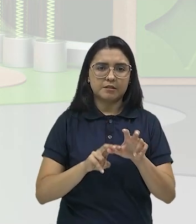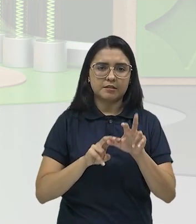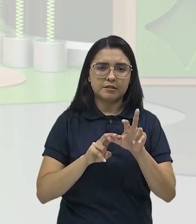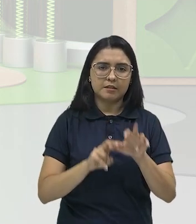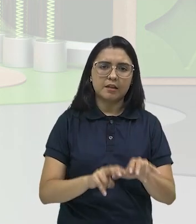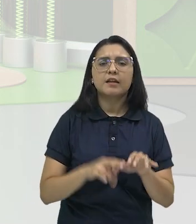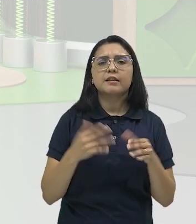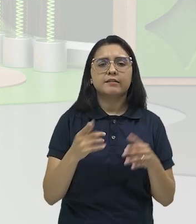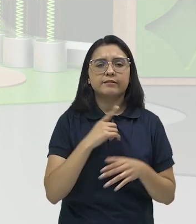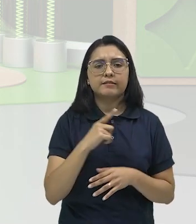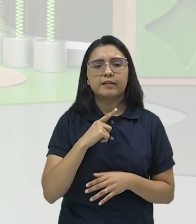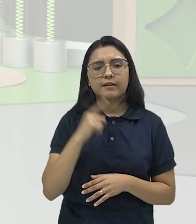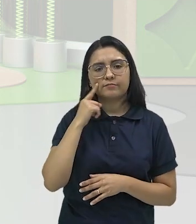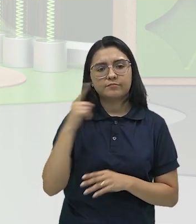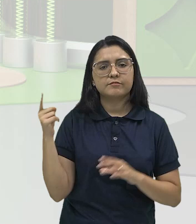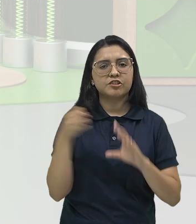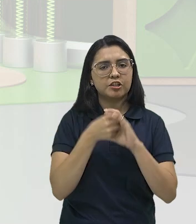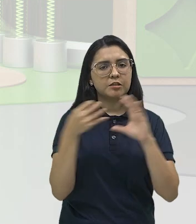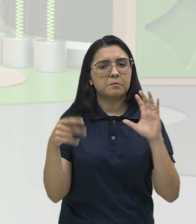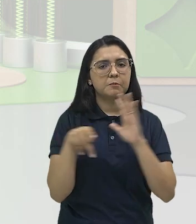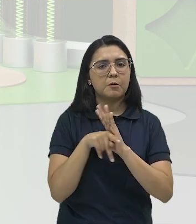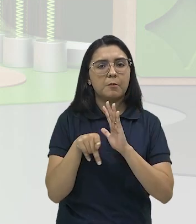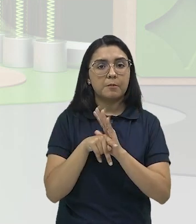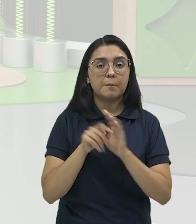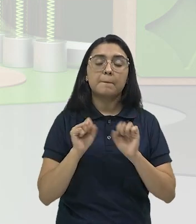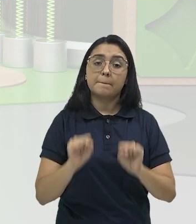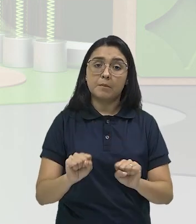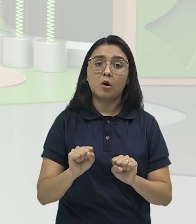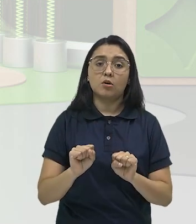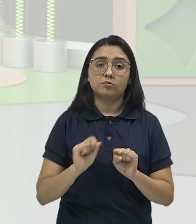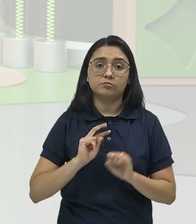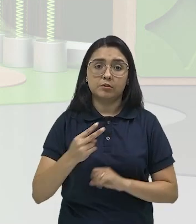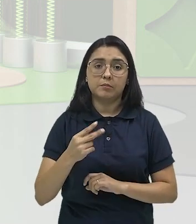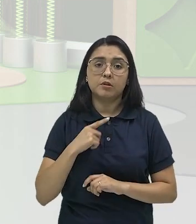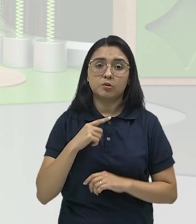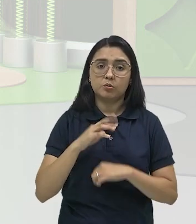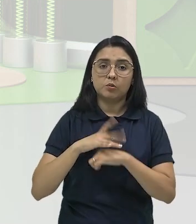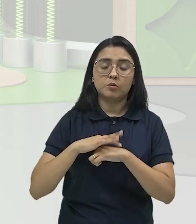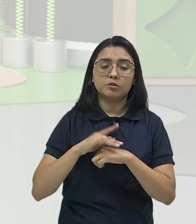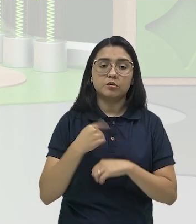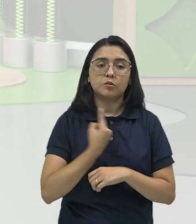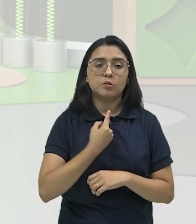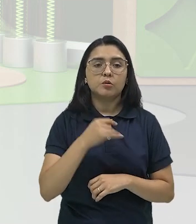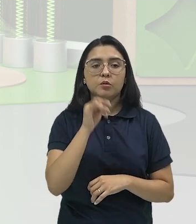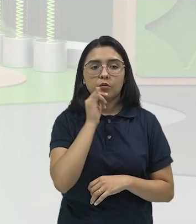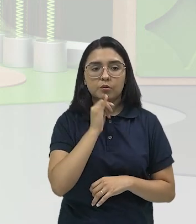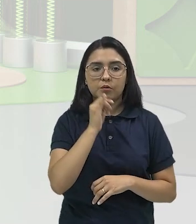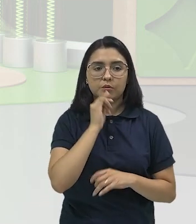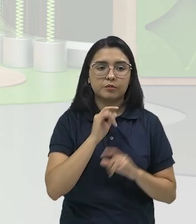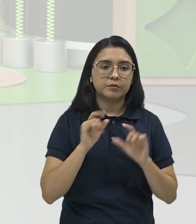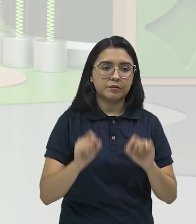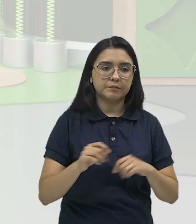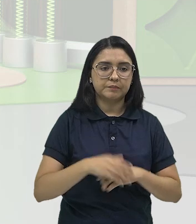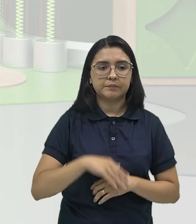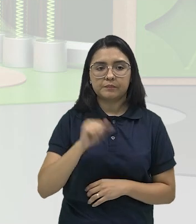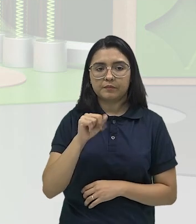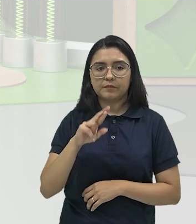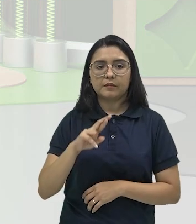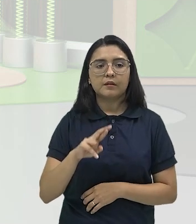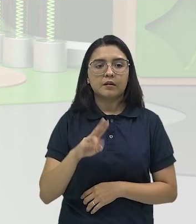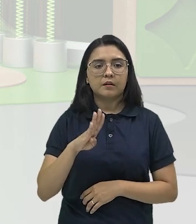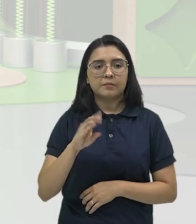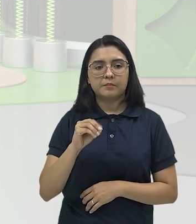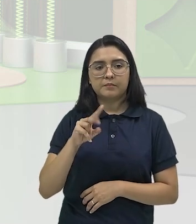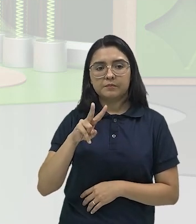essa aparência aí bem característica e ele pode transmitir algumas doenças que a gente chama de arboviroses. E o que